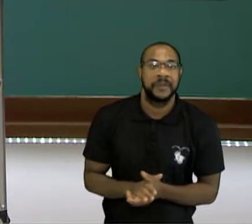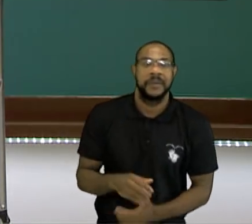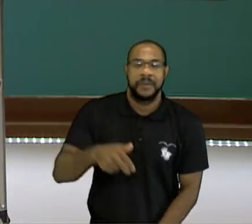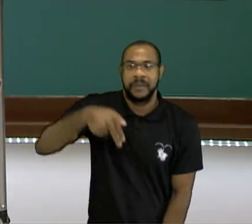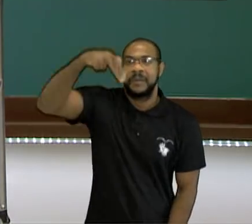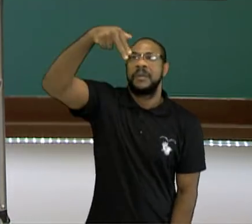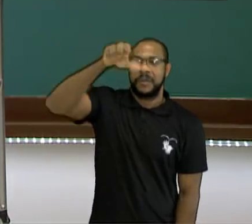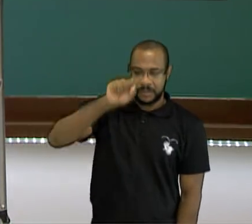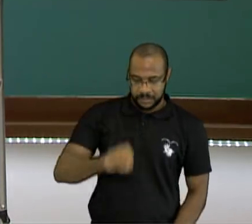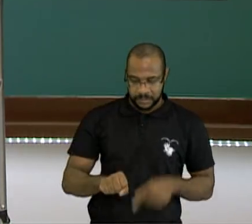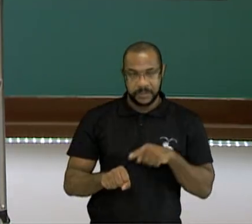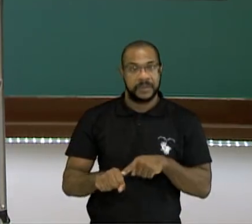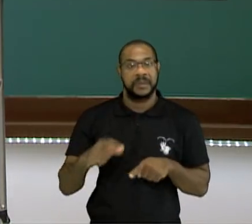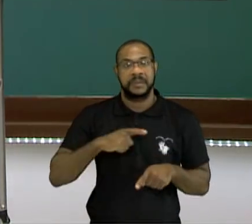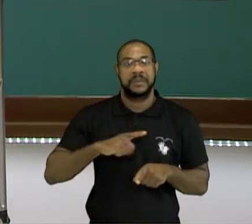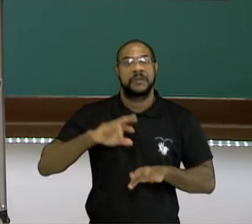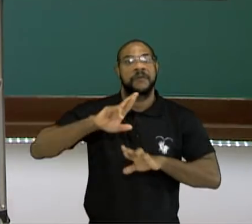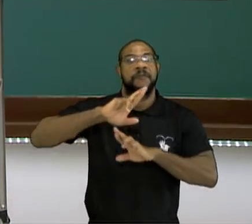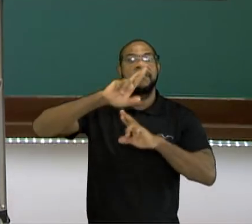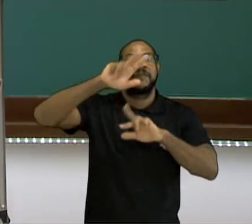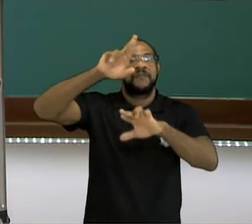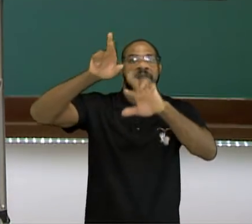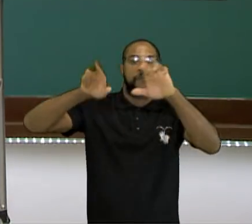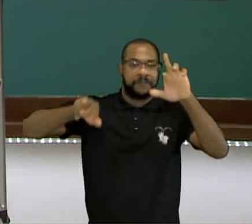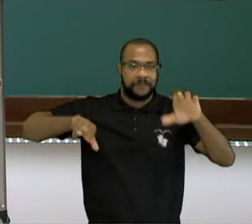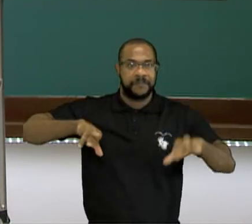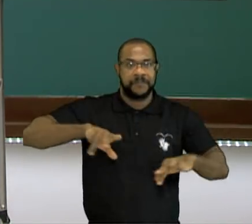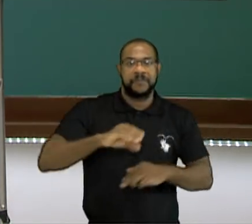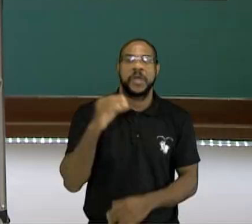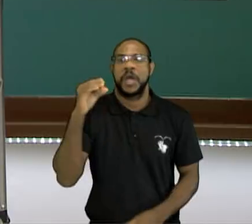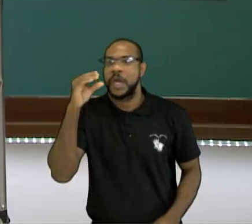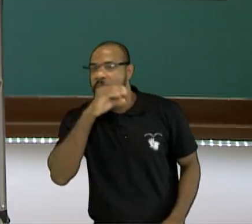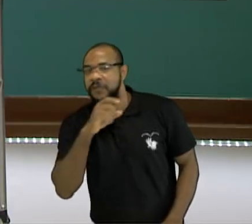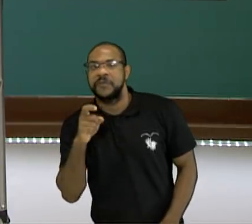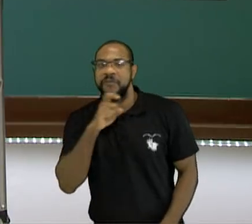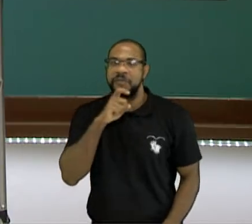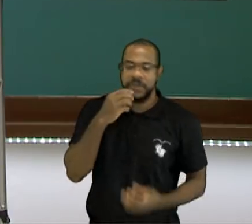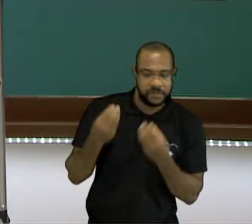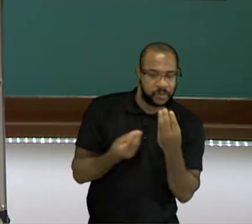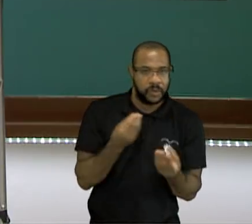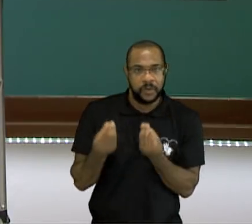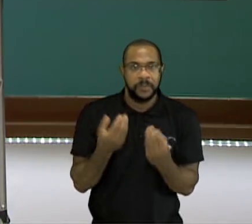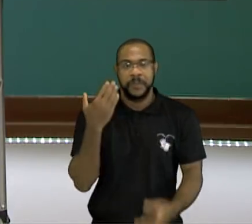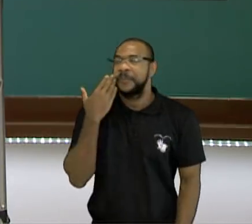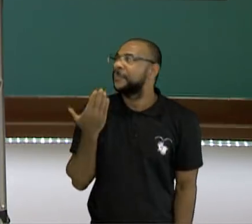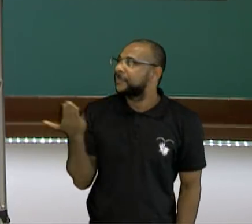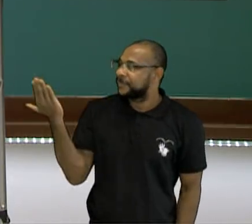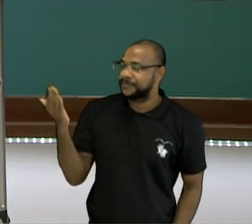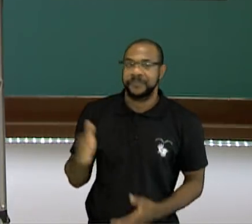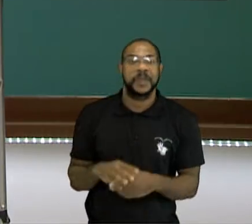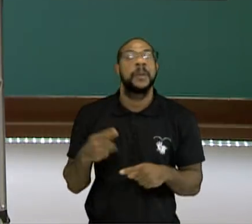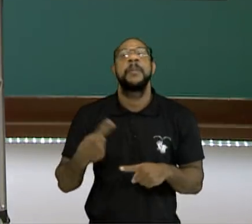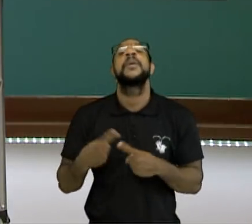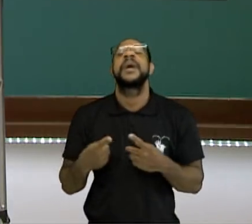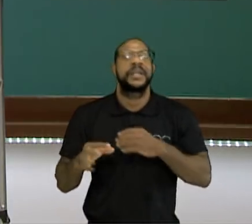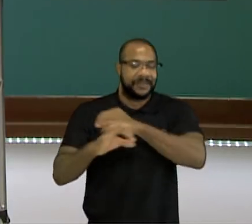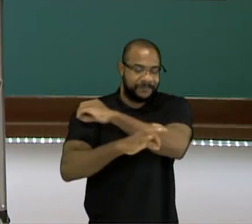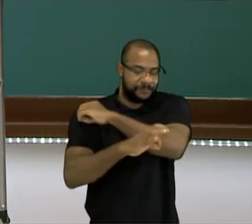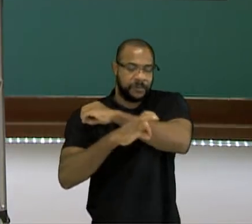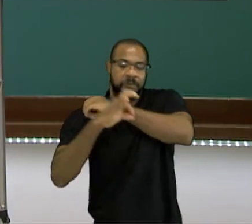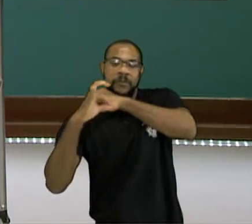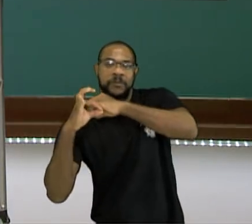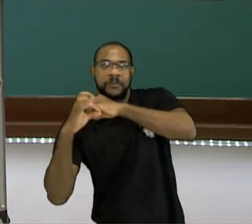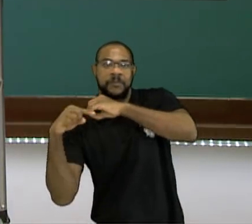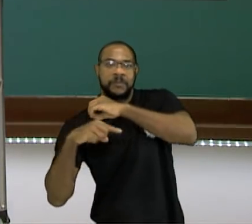que eu tenho a diferenciação de zonas térmicas, ou seja, no sentido latitudinal. E aí,